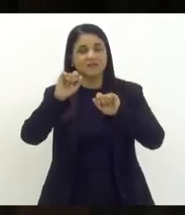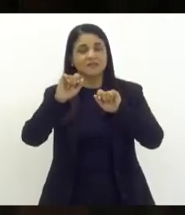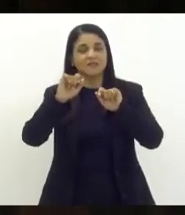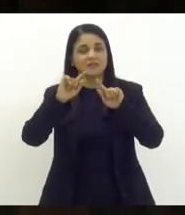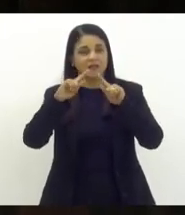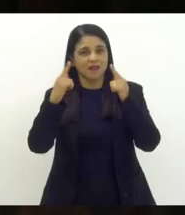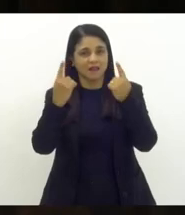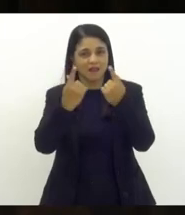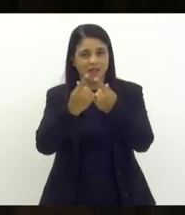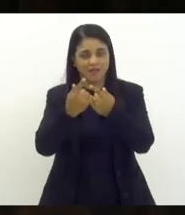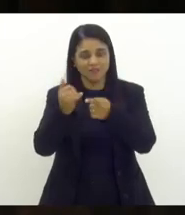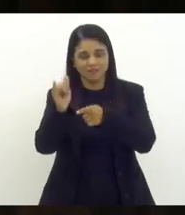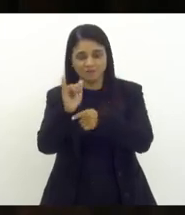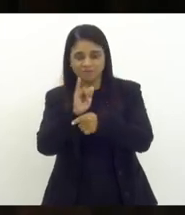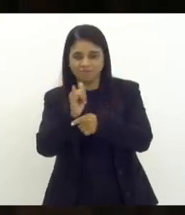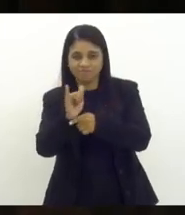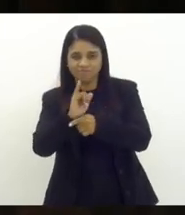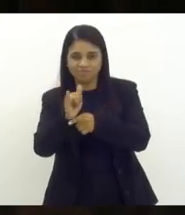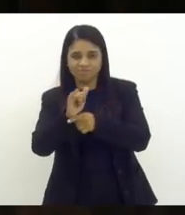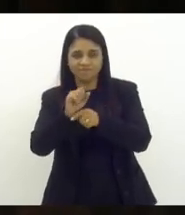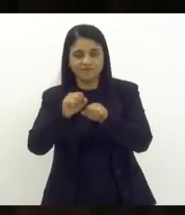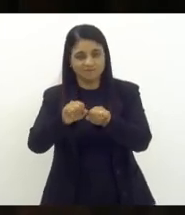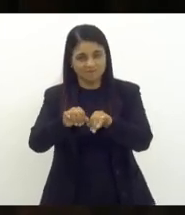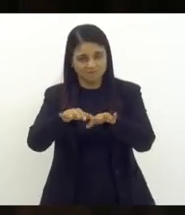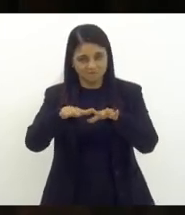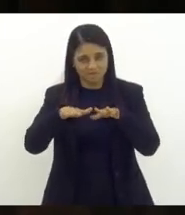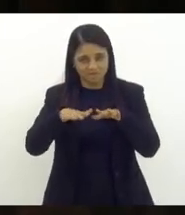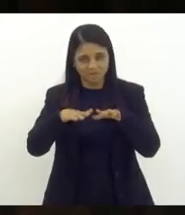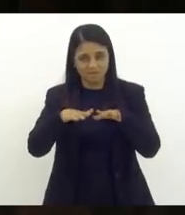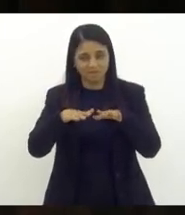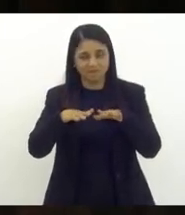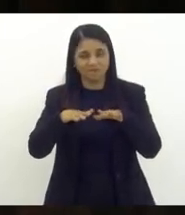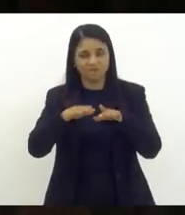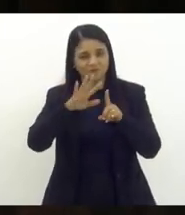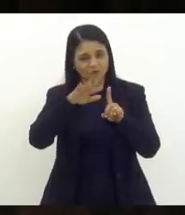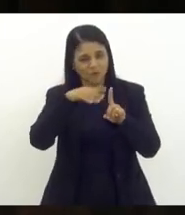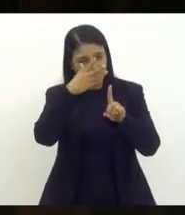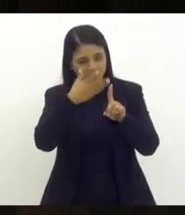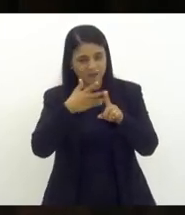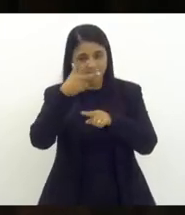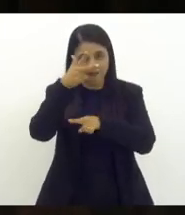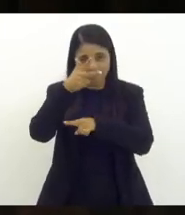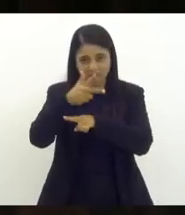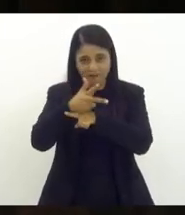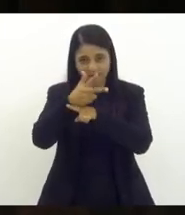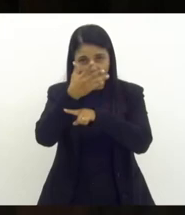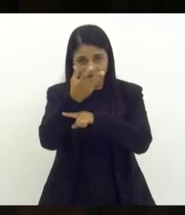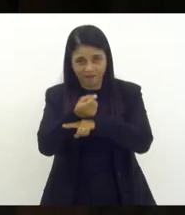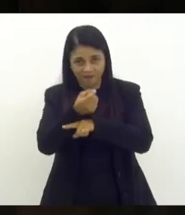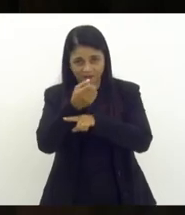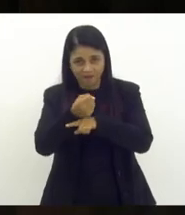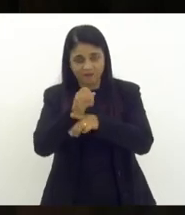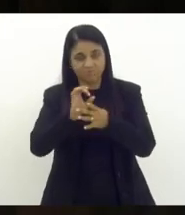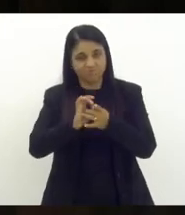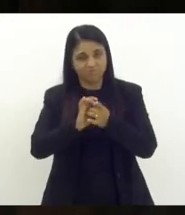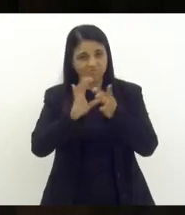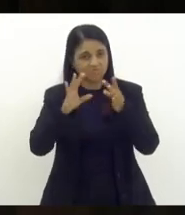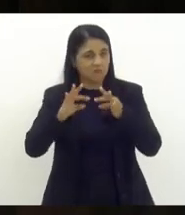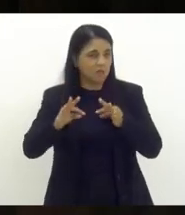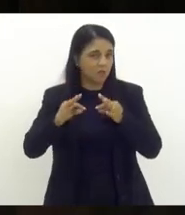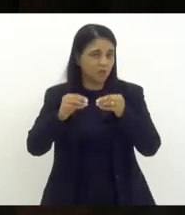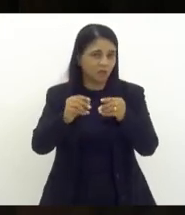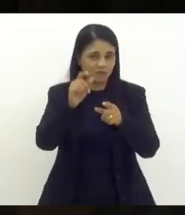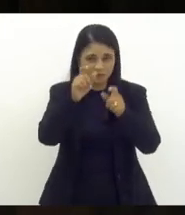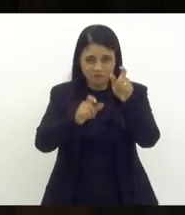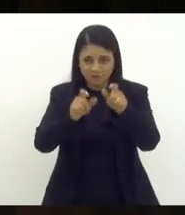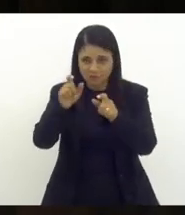YouTube essa sessão solene estará sendo ela já está sendo gravada estará sendo disponível a todas as pessoas